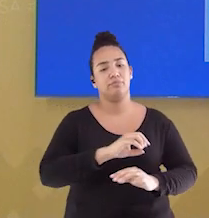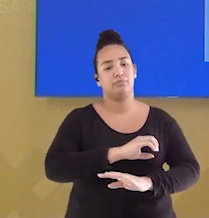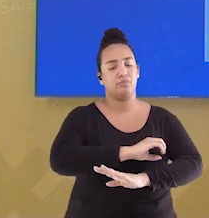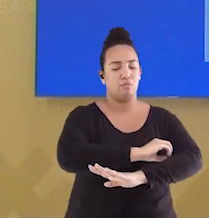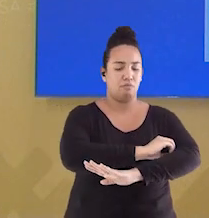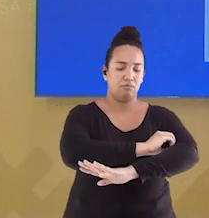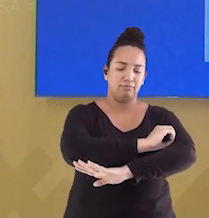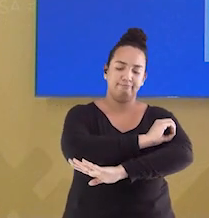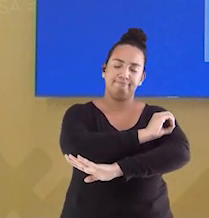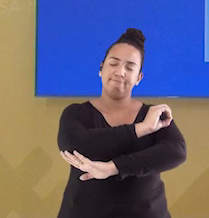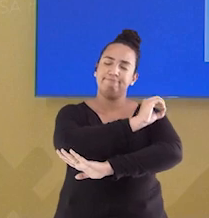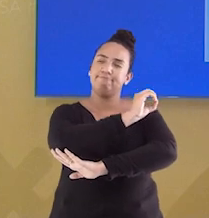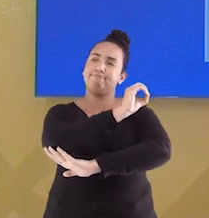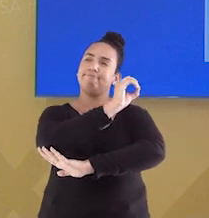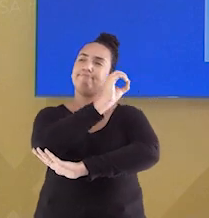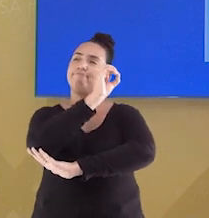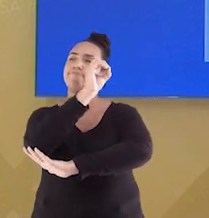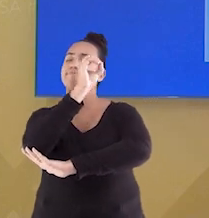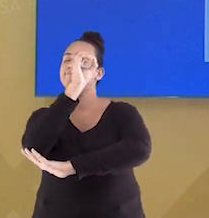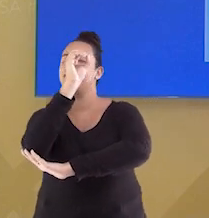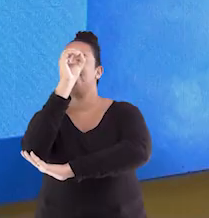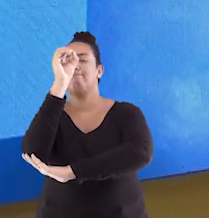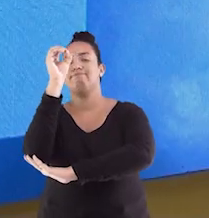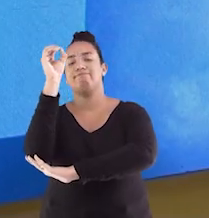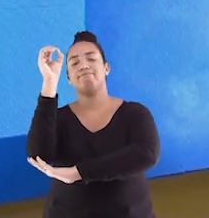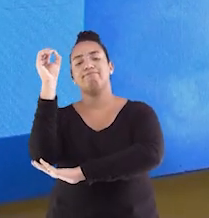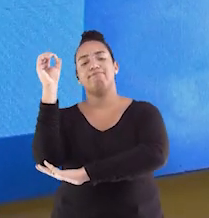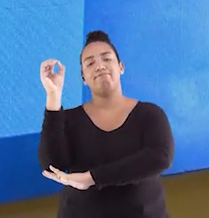o dia começou,